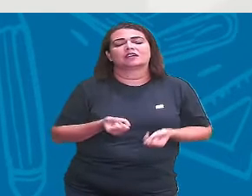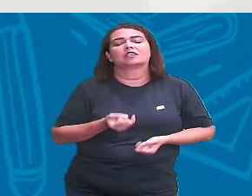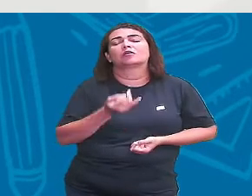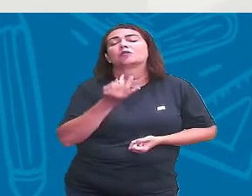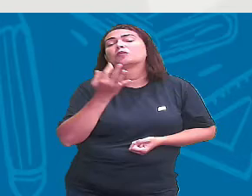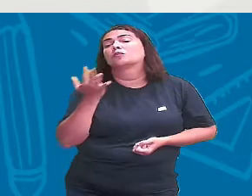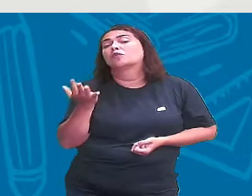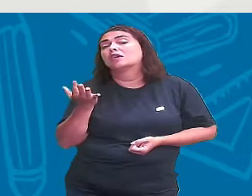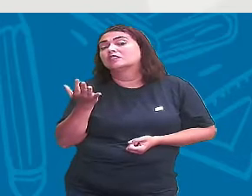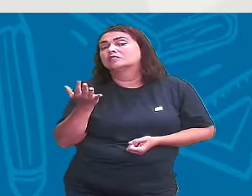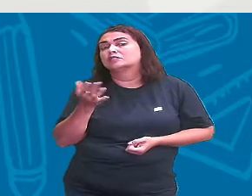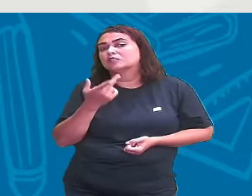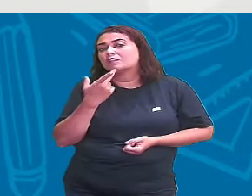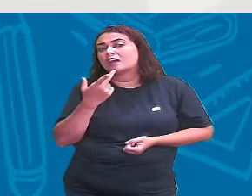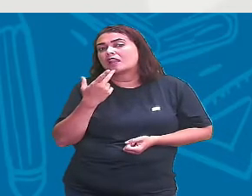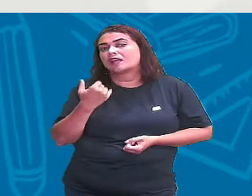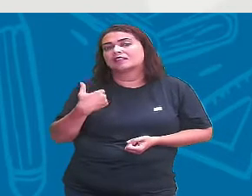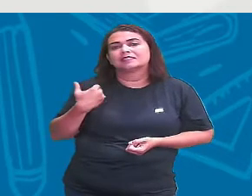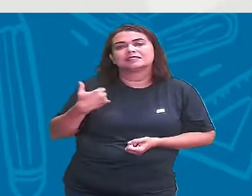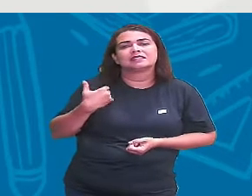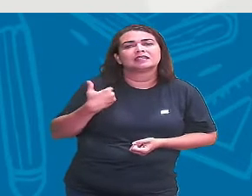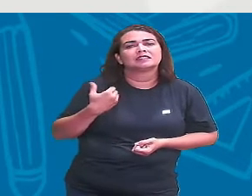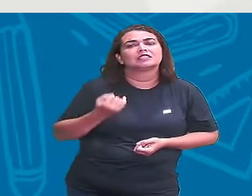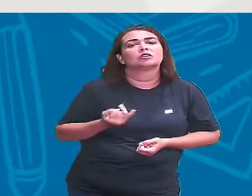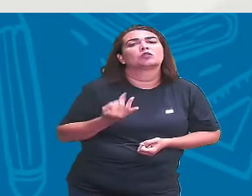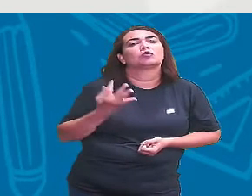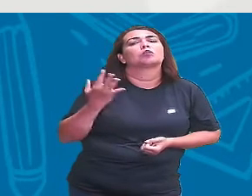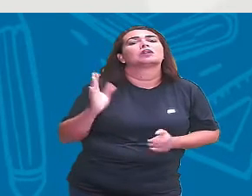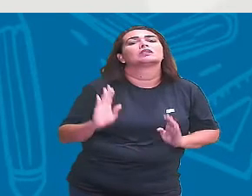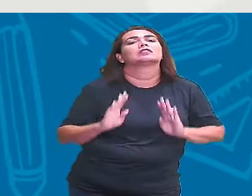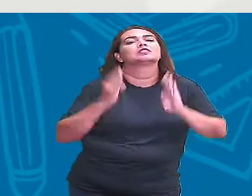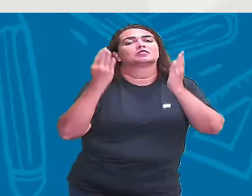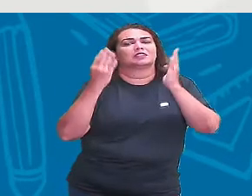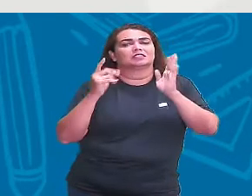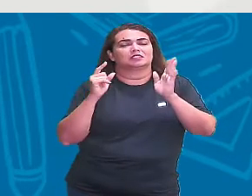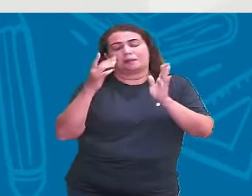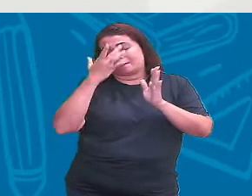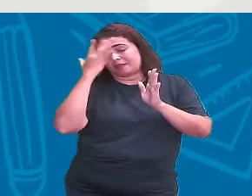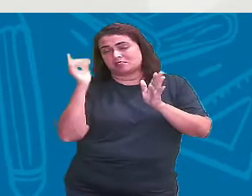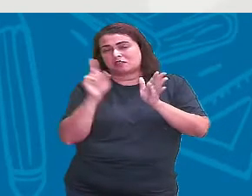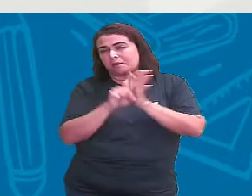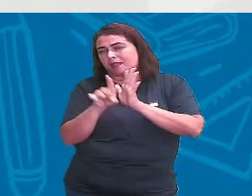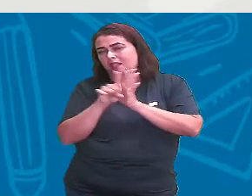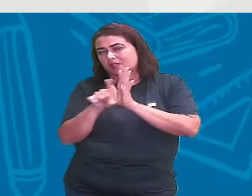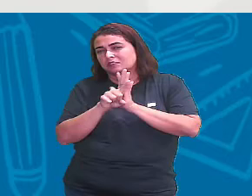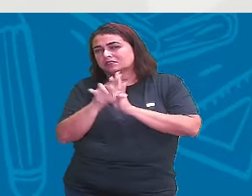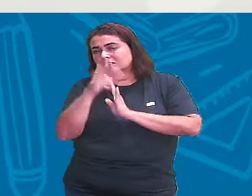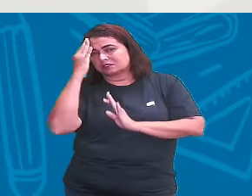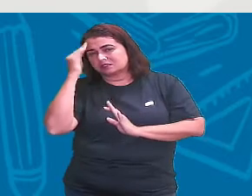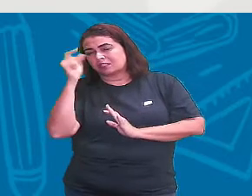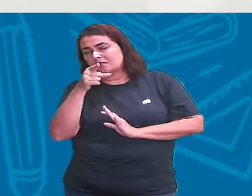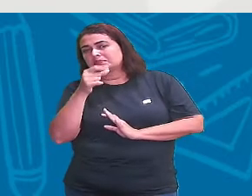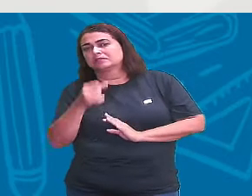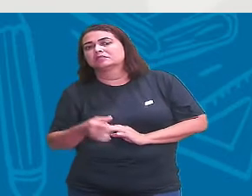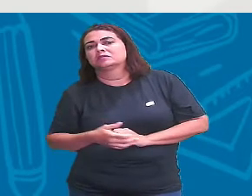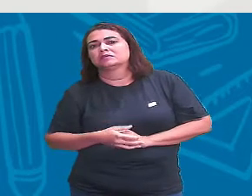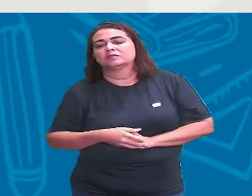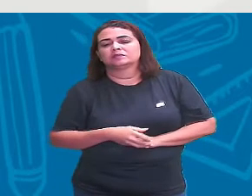você diz a sua idade, a pessoa que está te escutando, a pessoa que te perguntou, sabe quantos aniversários você já